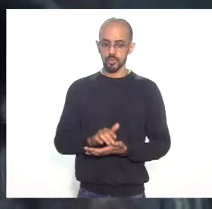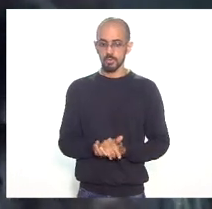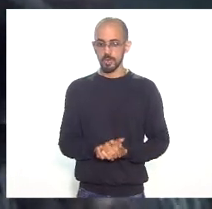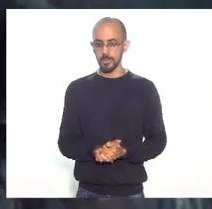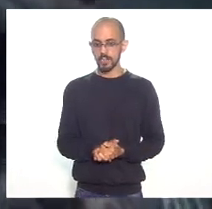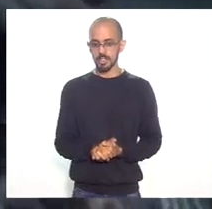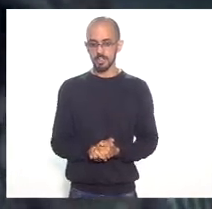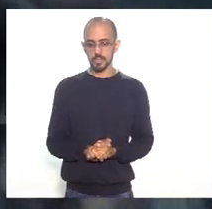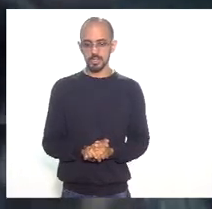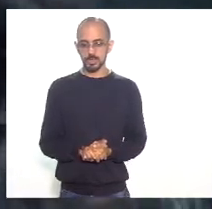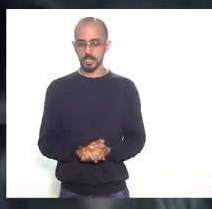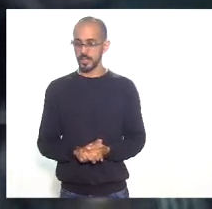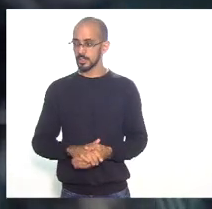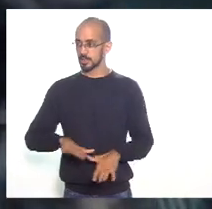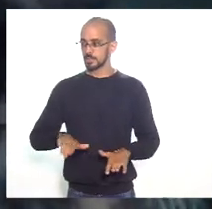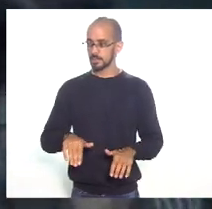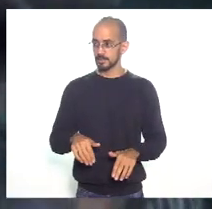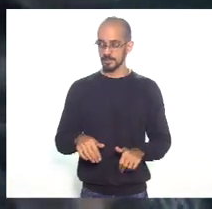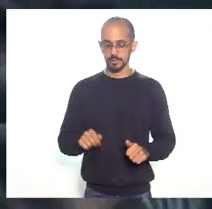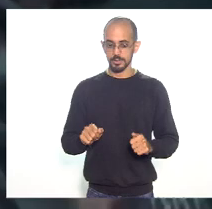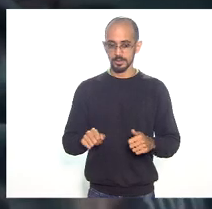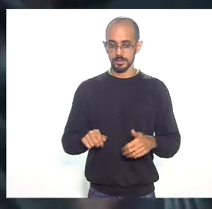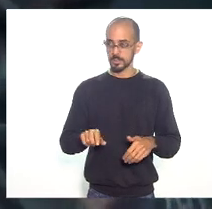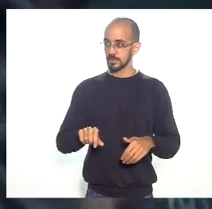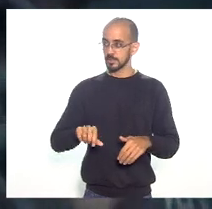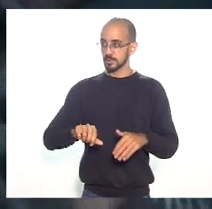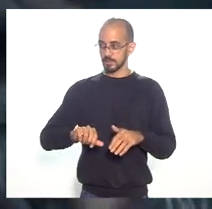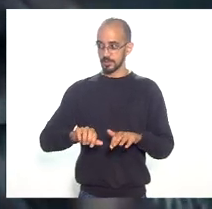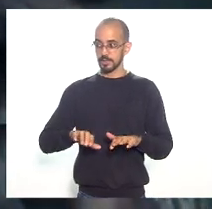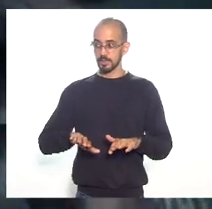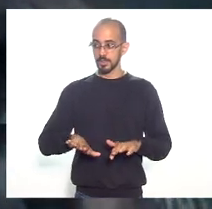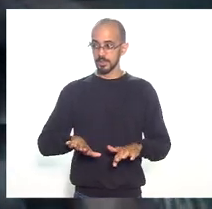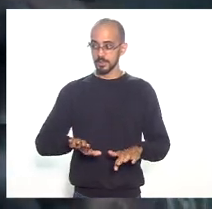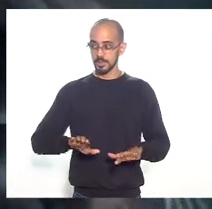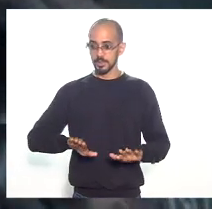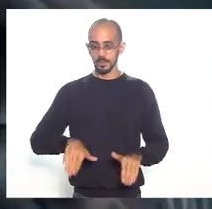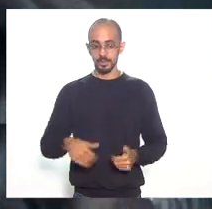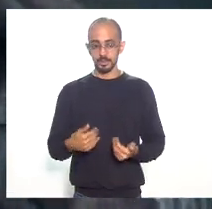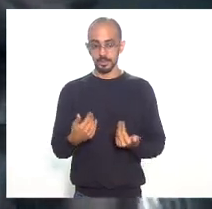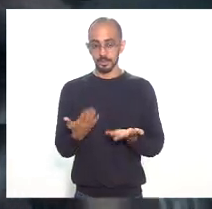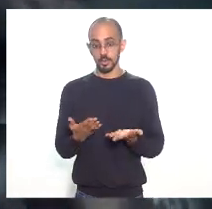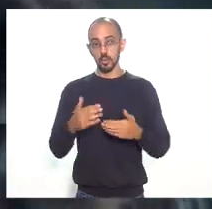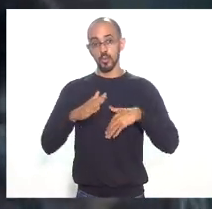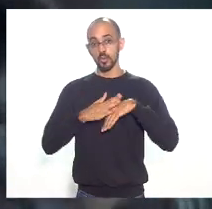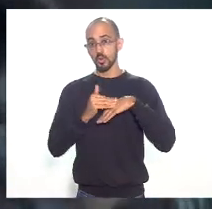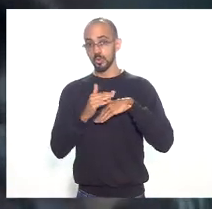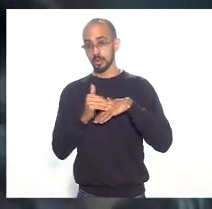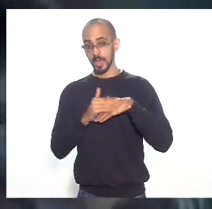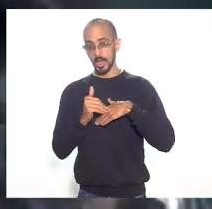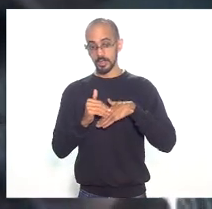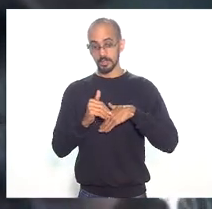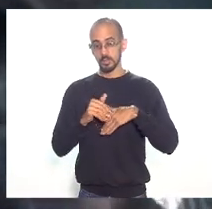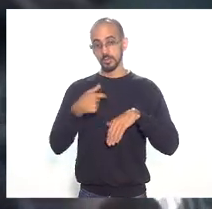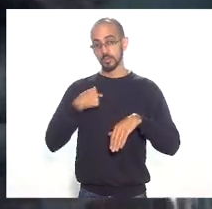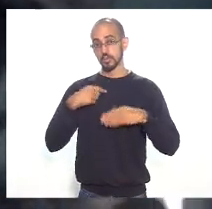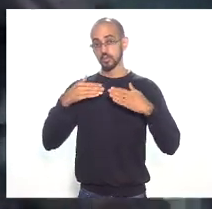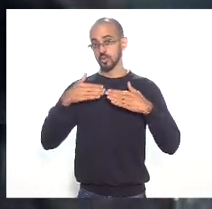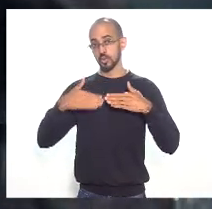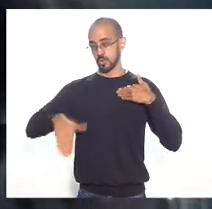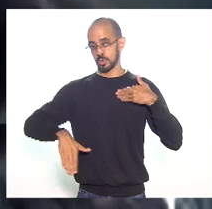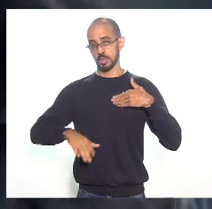Senhor presidente, com todo carinho e respeito que eu tenho aos autores do projeto, mas eu sou contra o projeto.